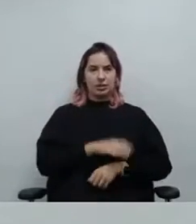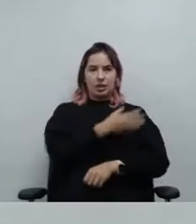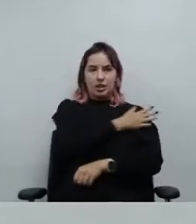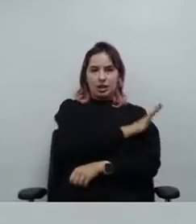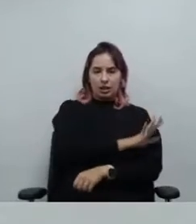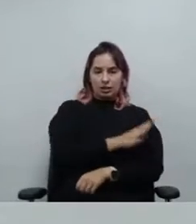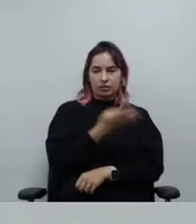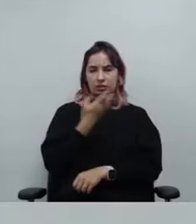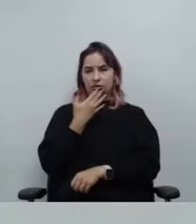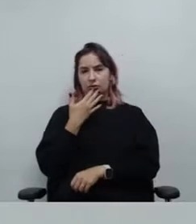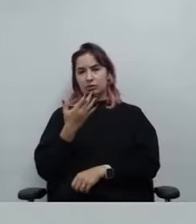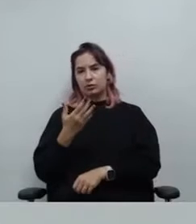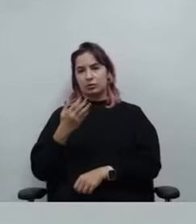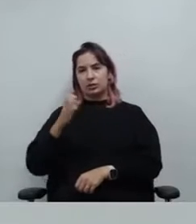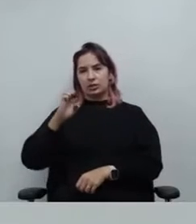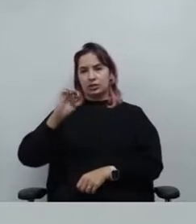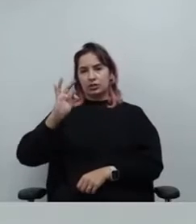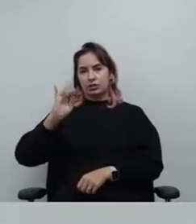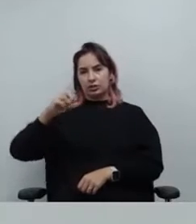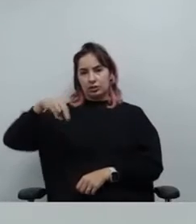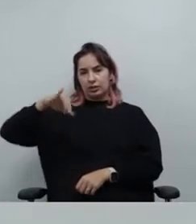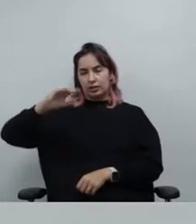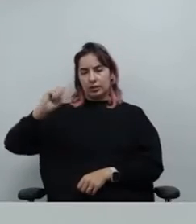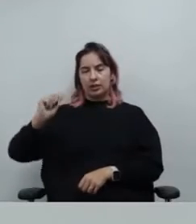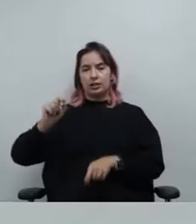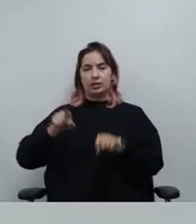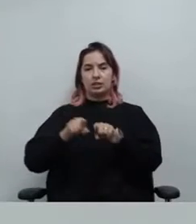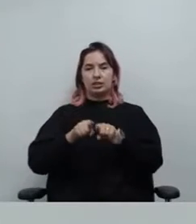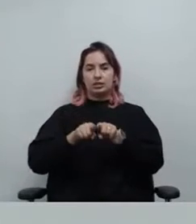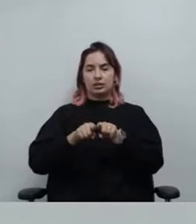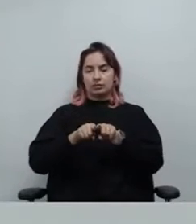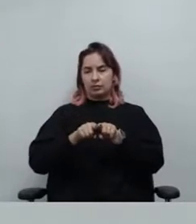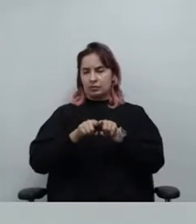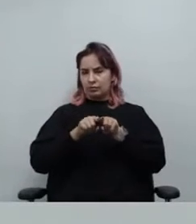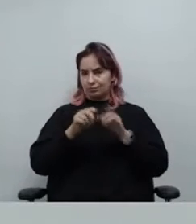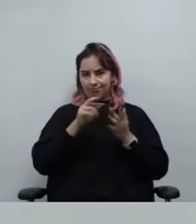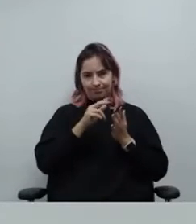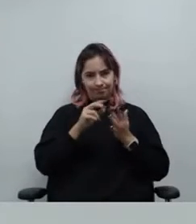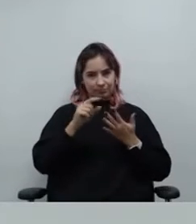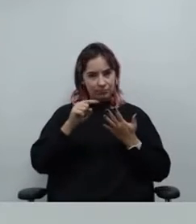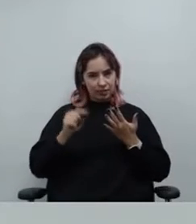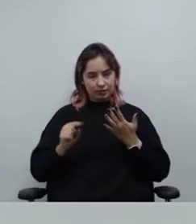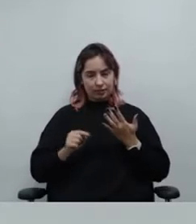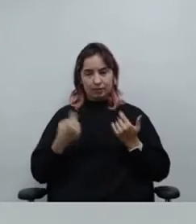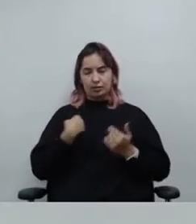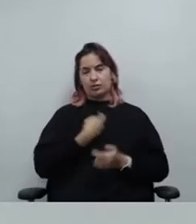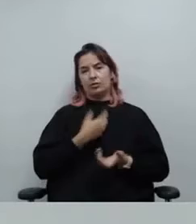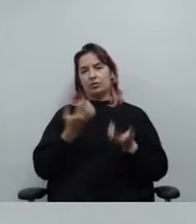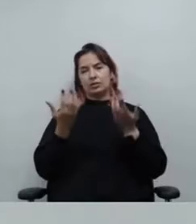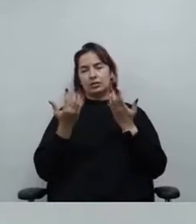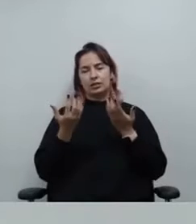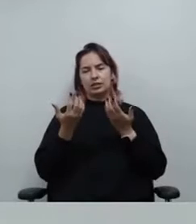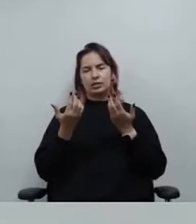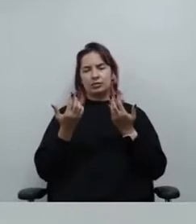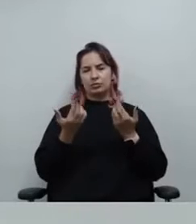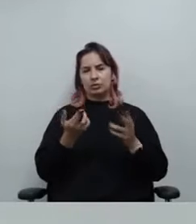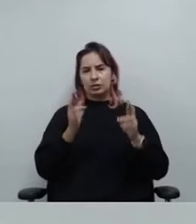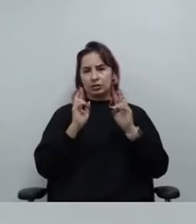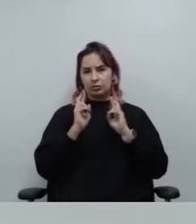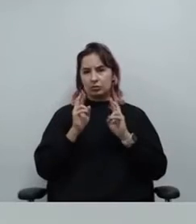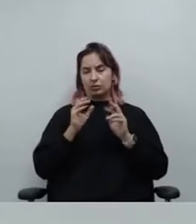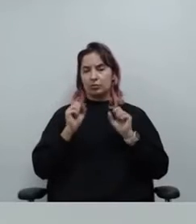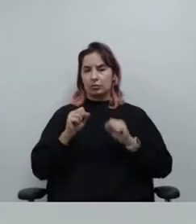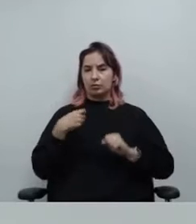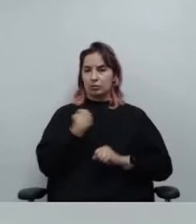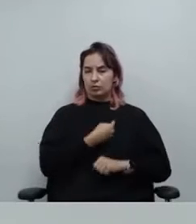cor, etnia, orientação sexual e identidade de gênero, e esperamos que, de fato, possamos